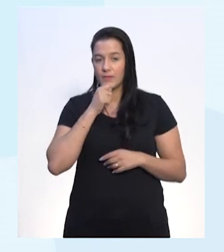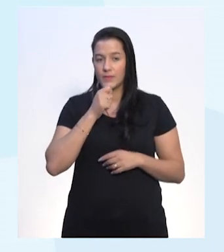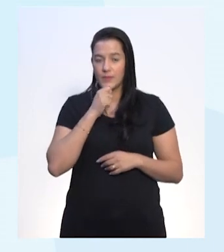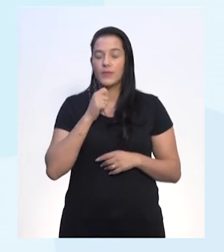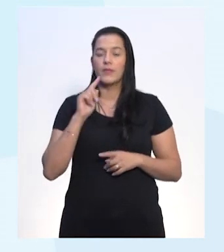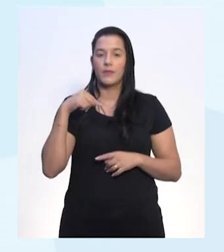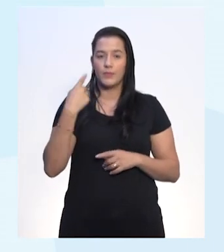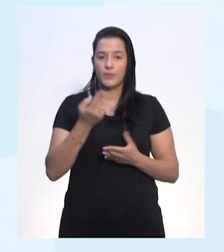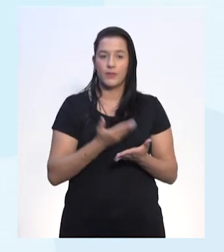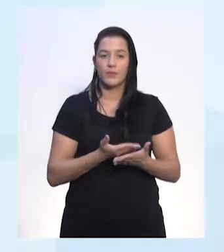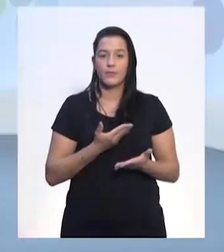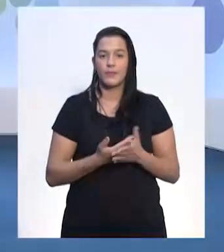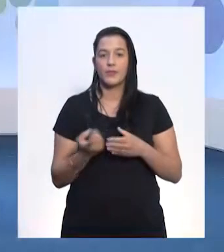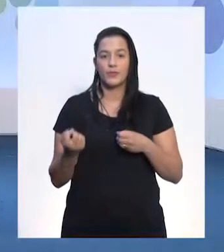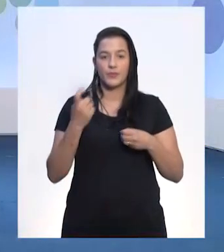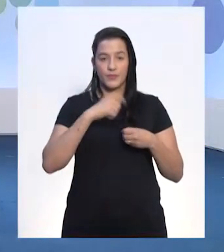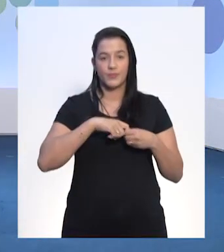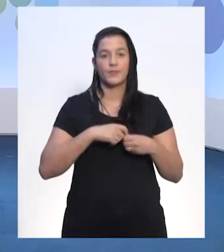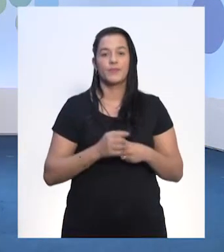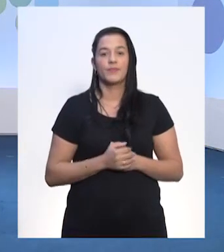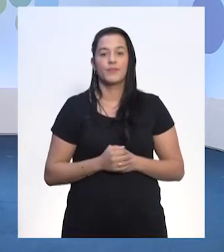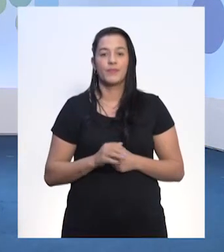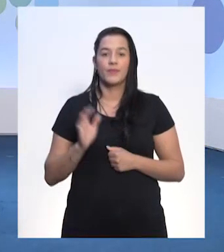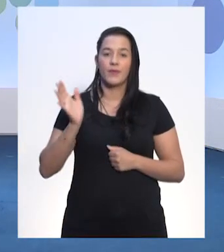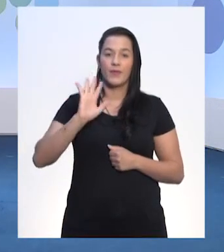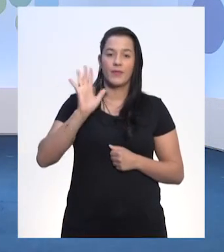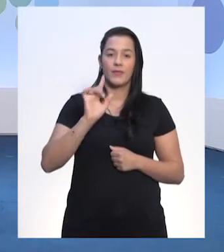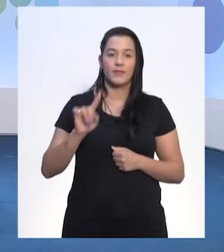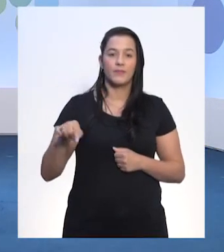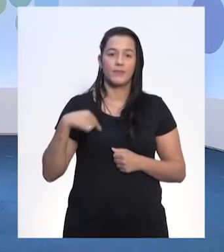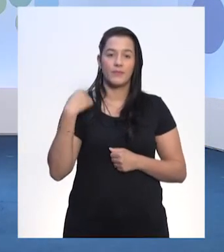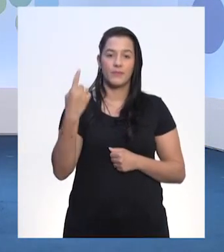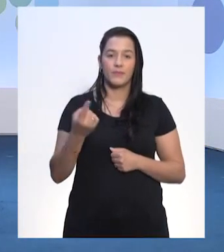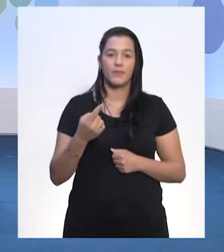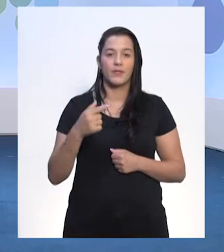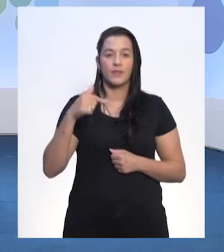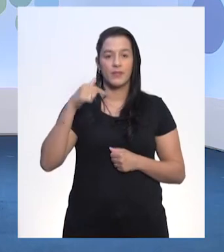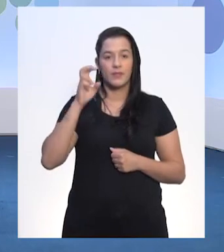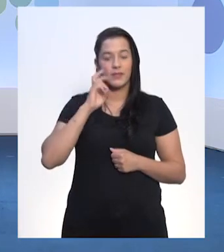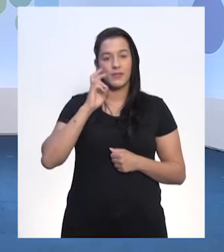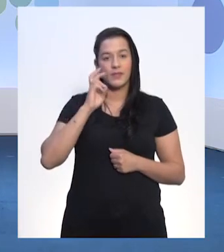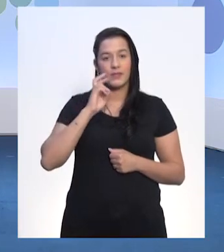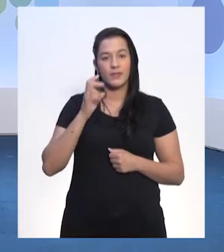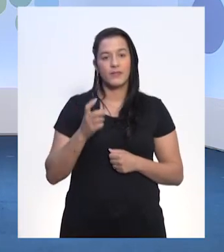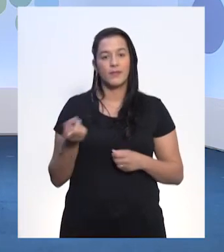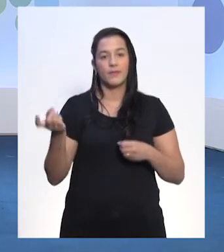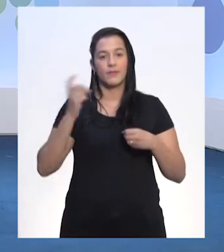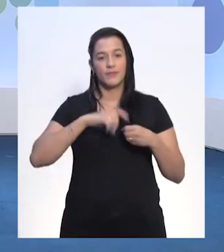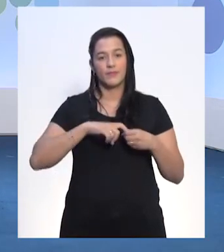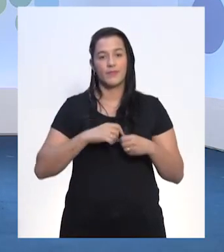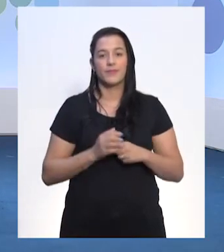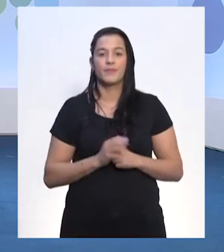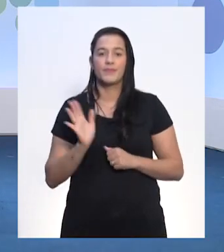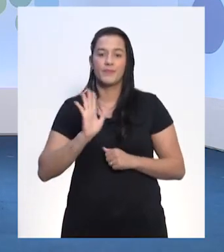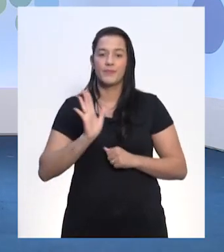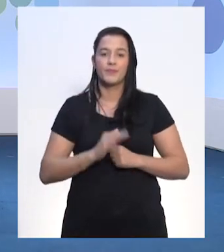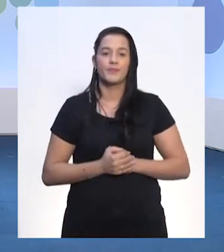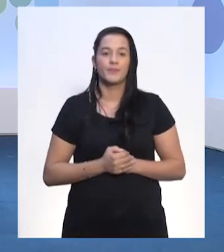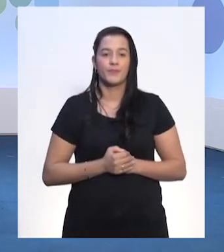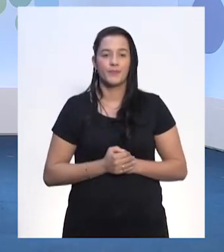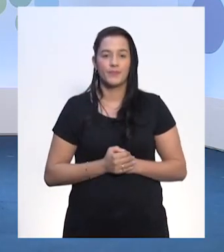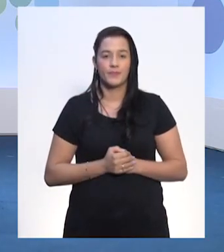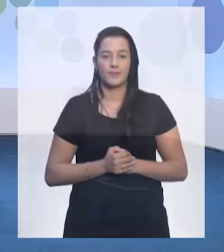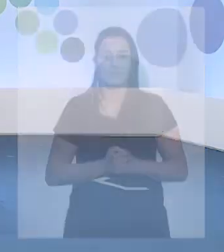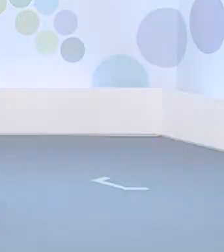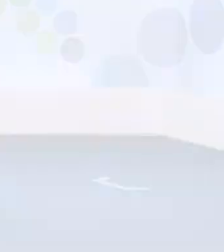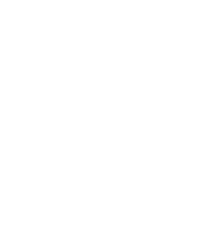acelerada. A gente volta. Nós voltamos. Até semana que vem, galerinha. Quinta-feira, nós 2 com vocês. Beijos. Beijos.